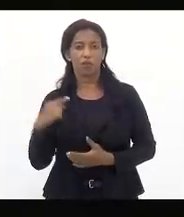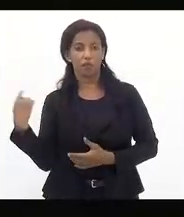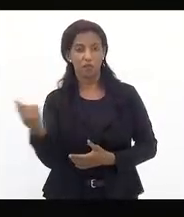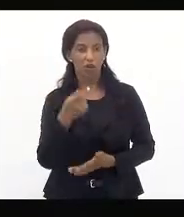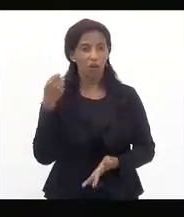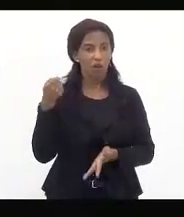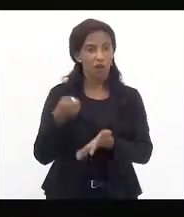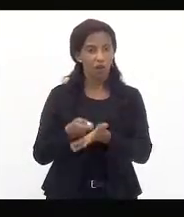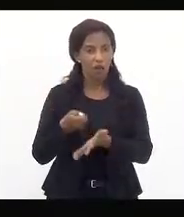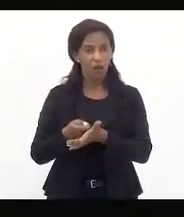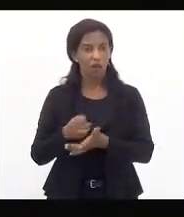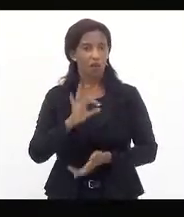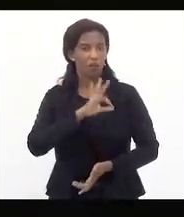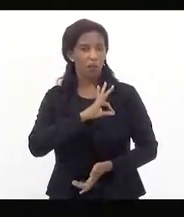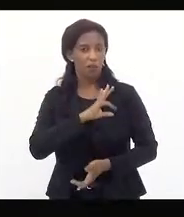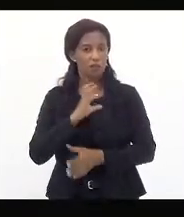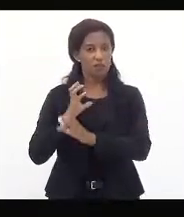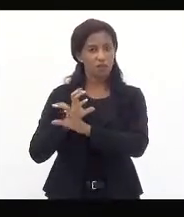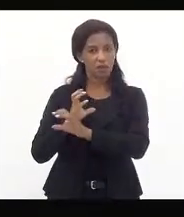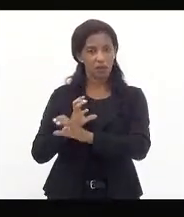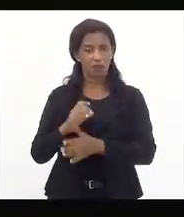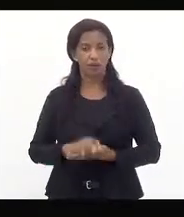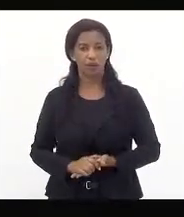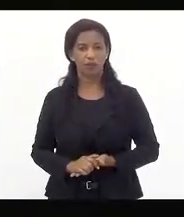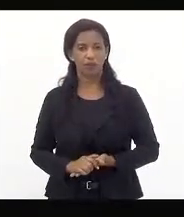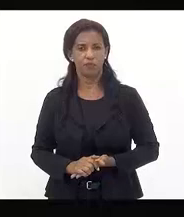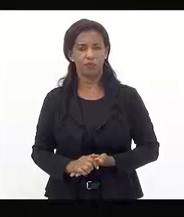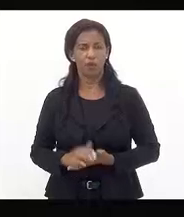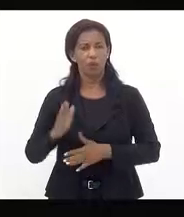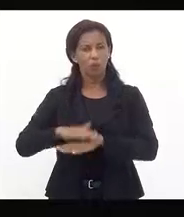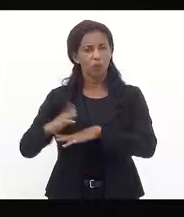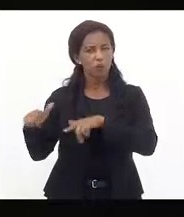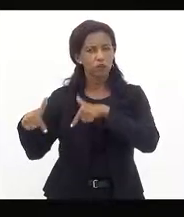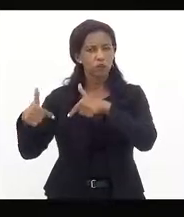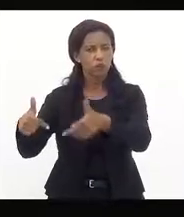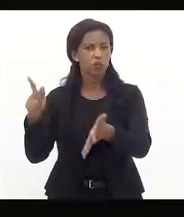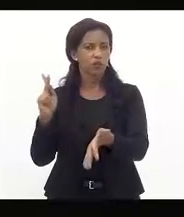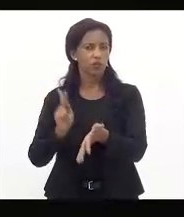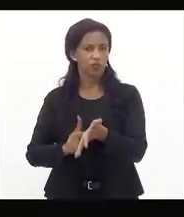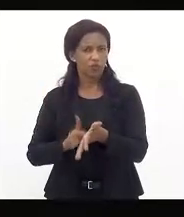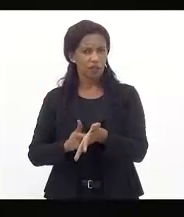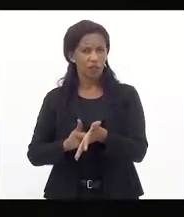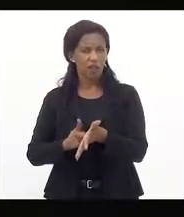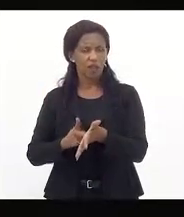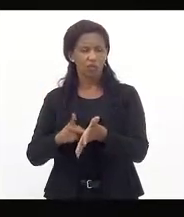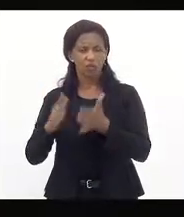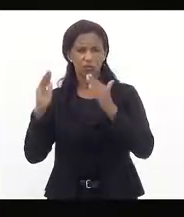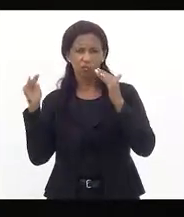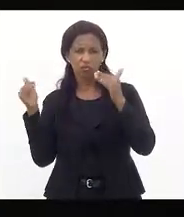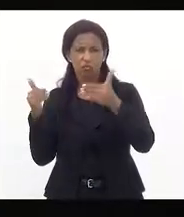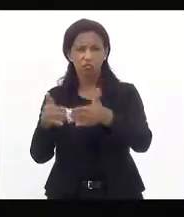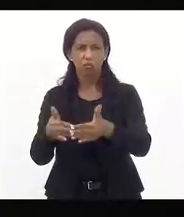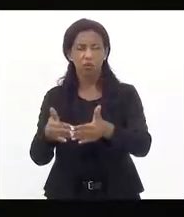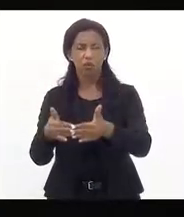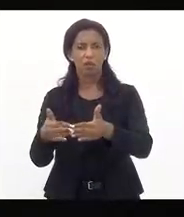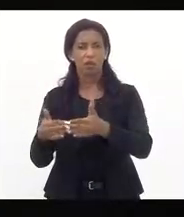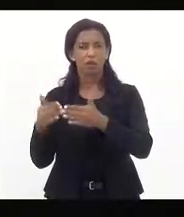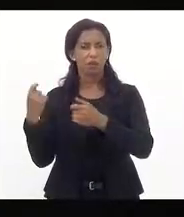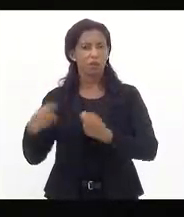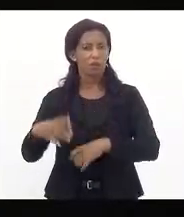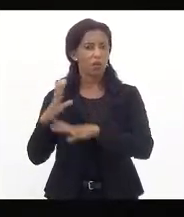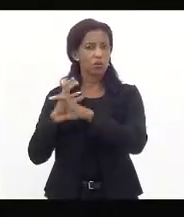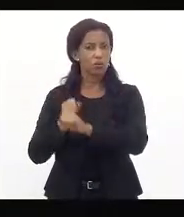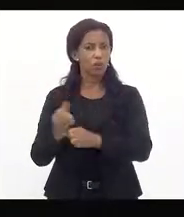pudesse garantir uma Polícia Civil que funcione de fato, a contento, deveria contar hoje com